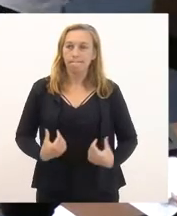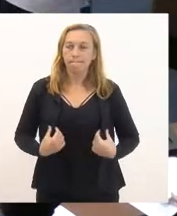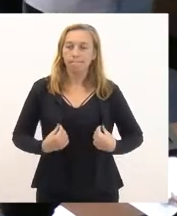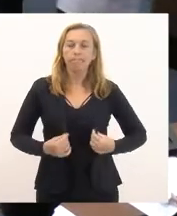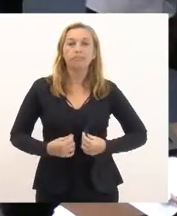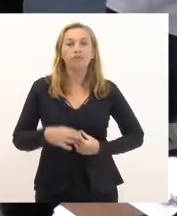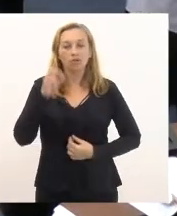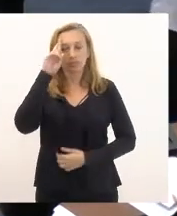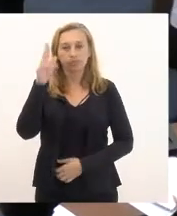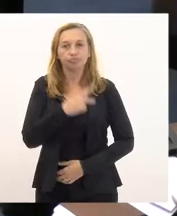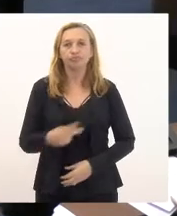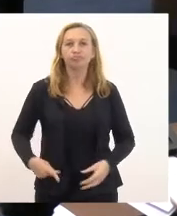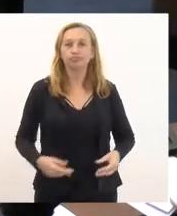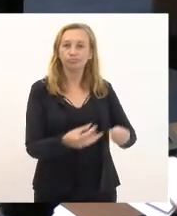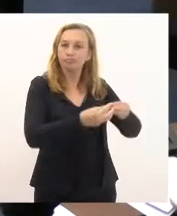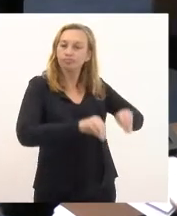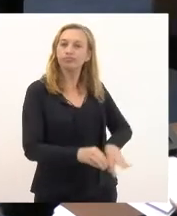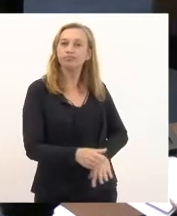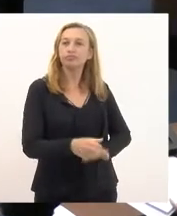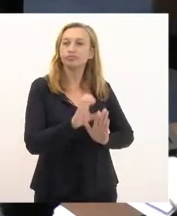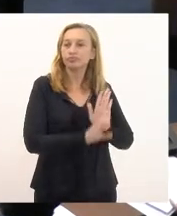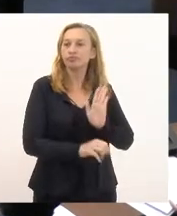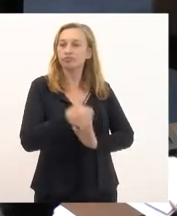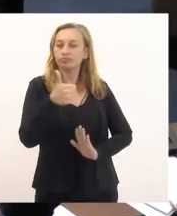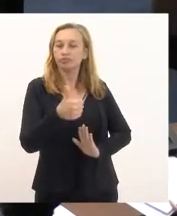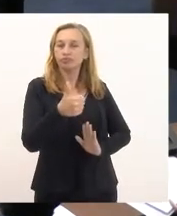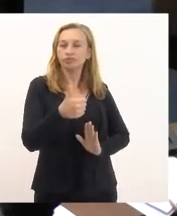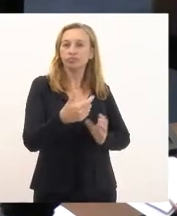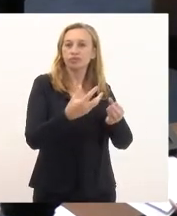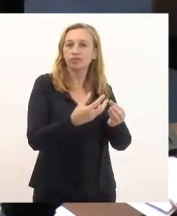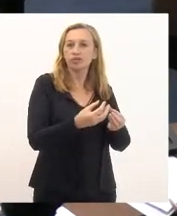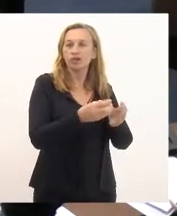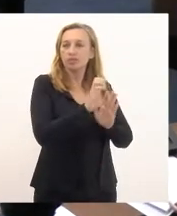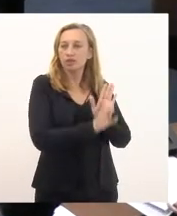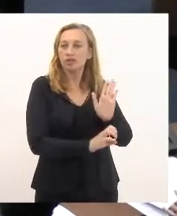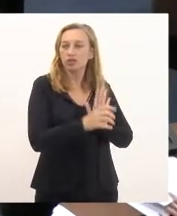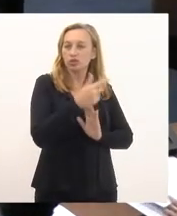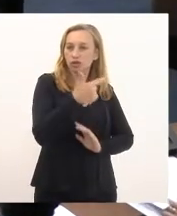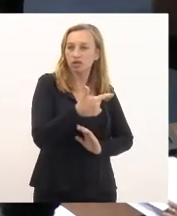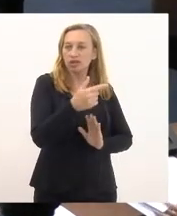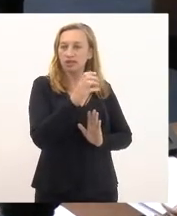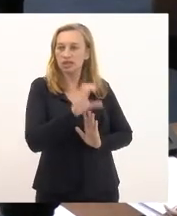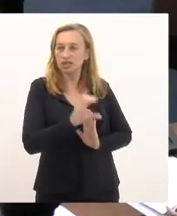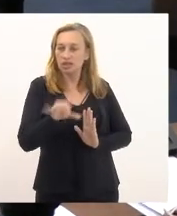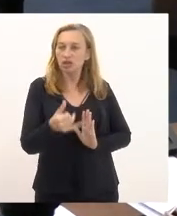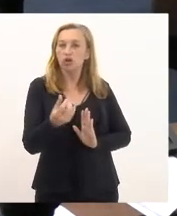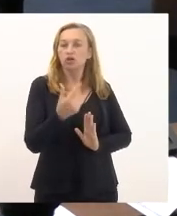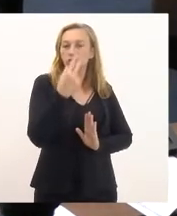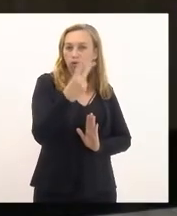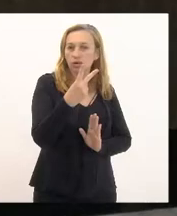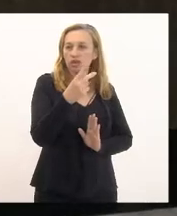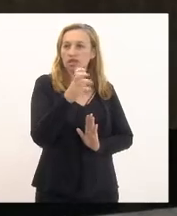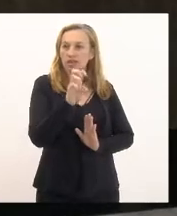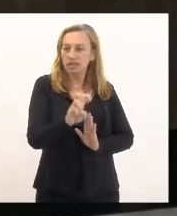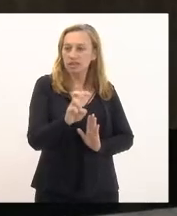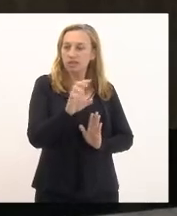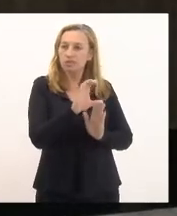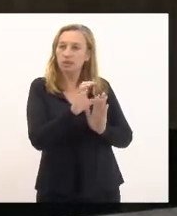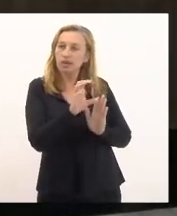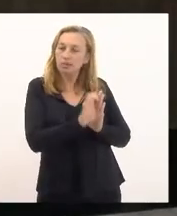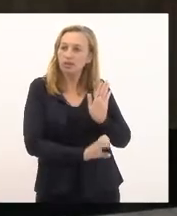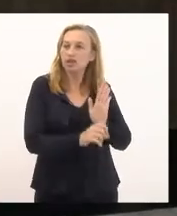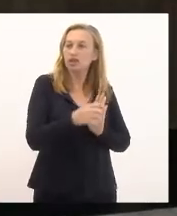Senhor presidente, prejudicadas emendas 1 e 4 pela emenda 2 da CCJ, emendas 2 e 5 pela emenda 1 da CCJ,